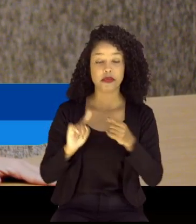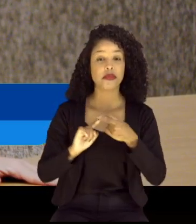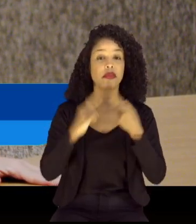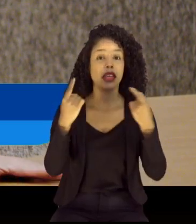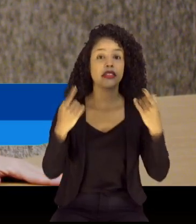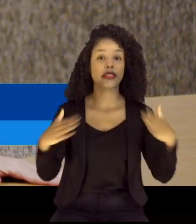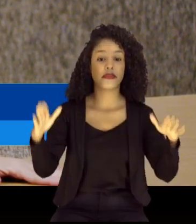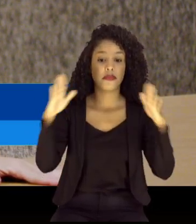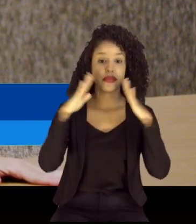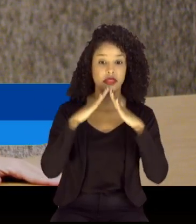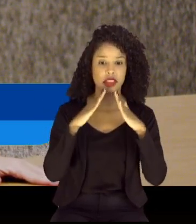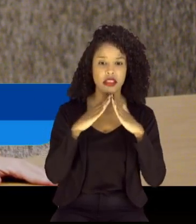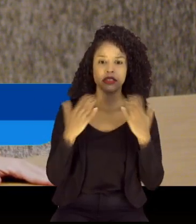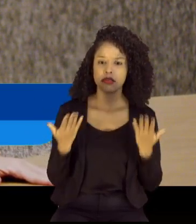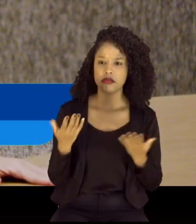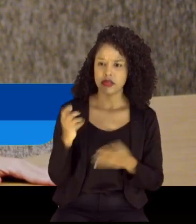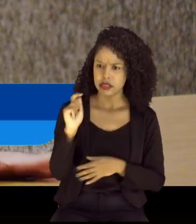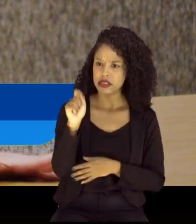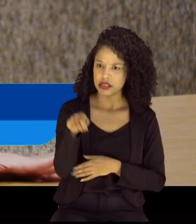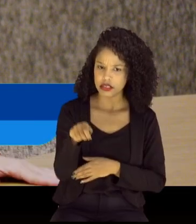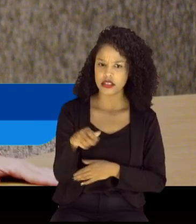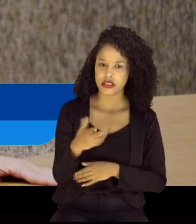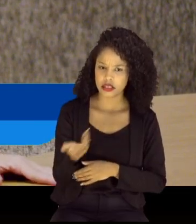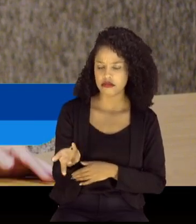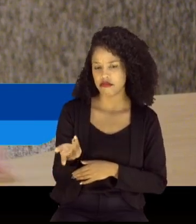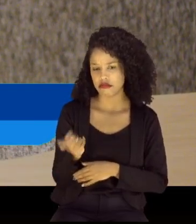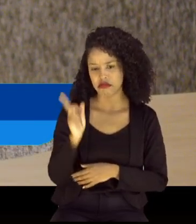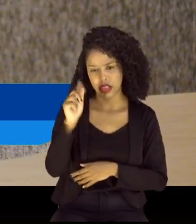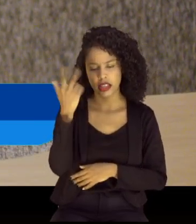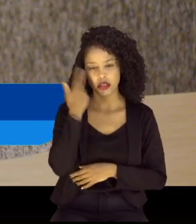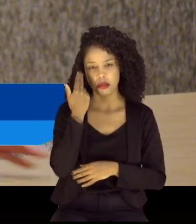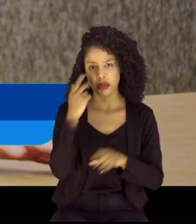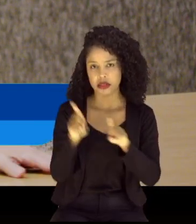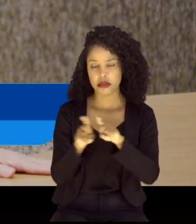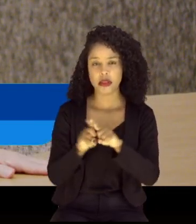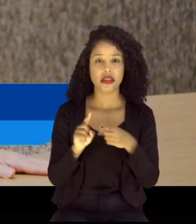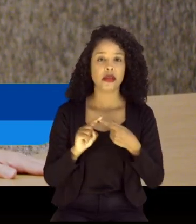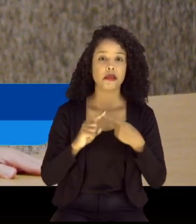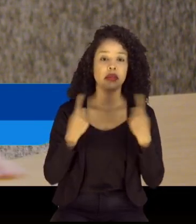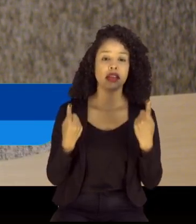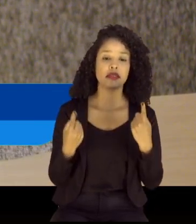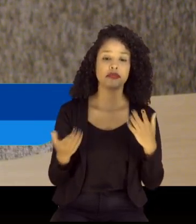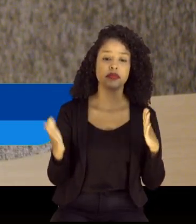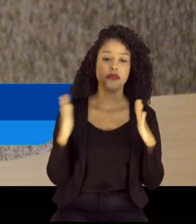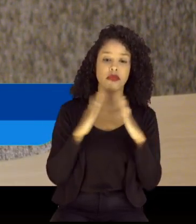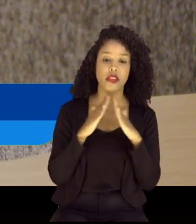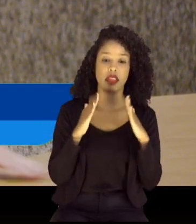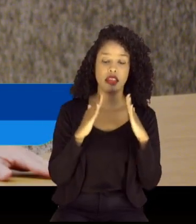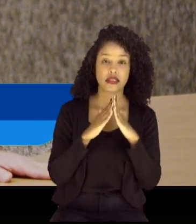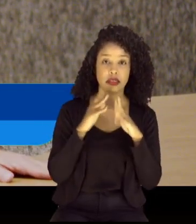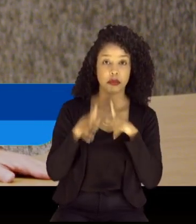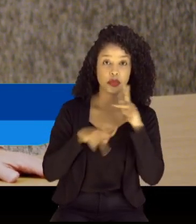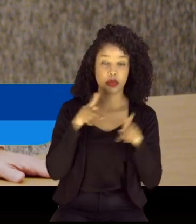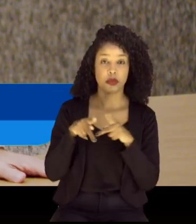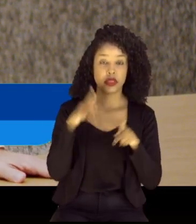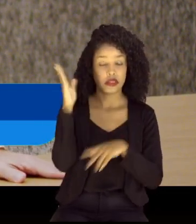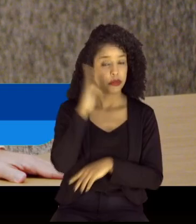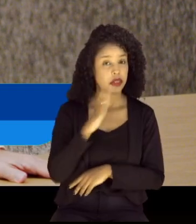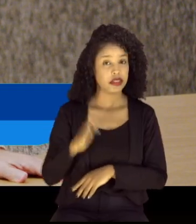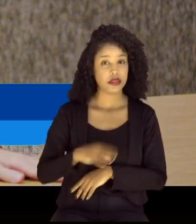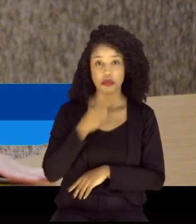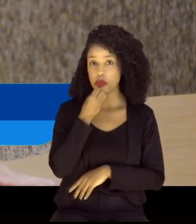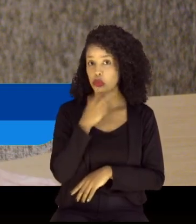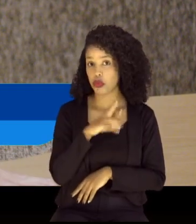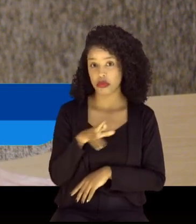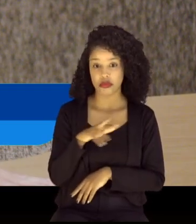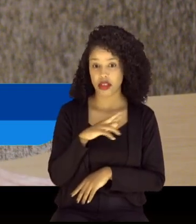Na casa do... Sim, também faz parte. Também faz parte. Agora, na casa do povo brasileiro, não está bom, não. E